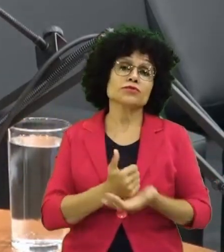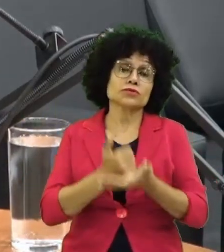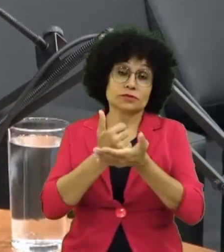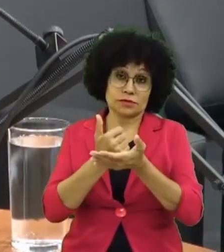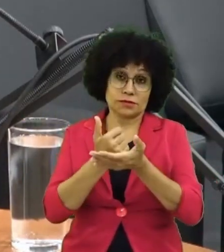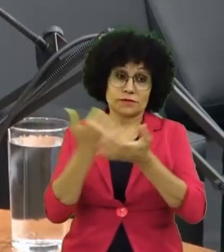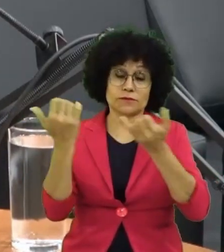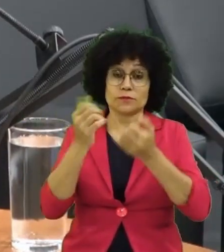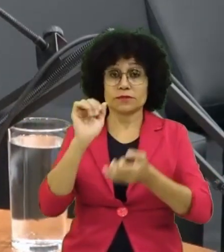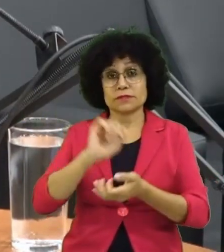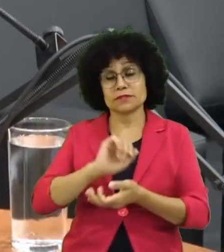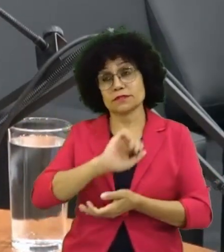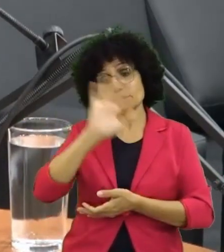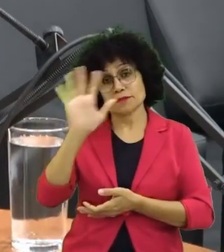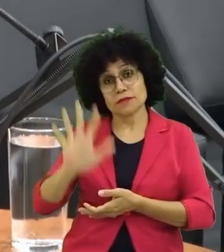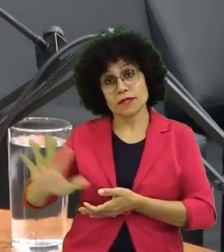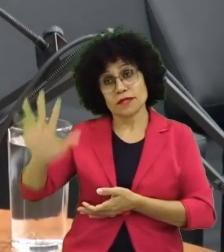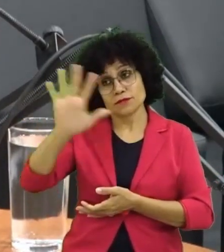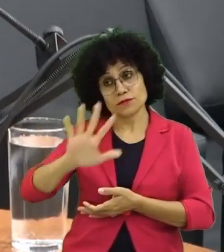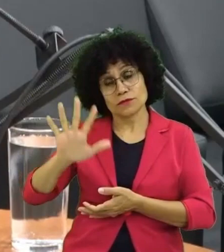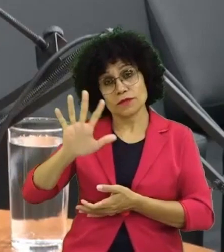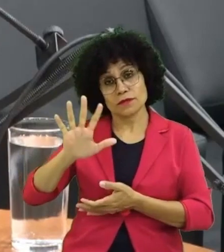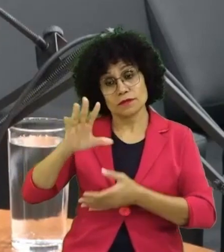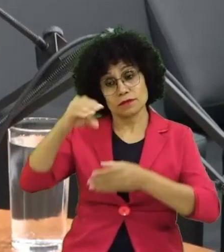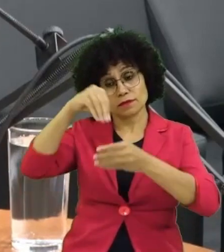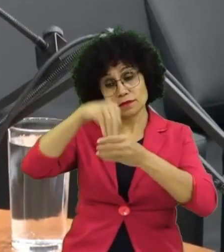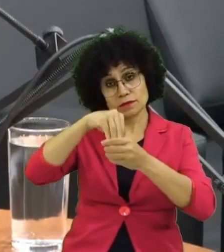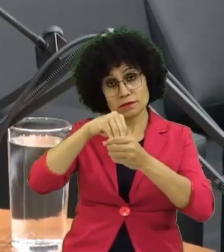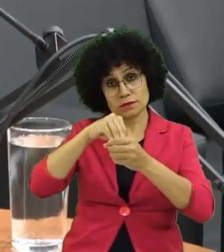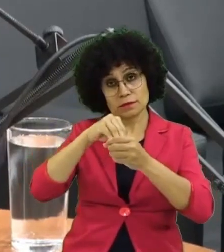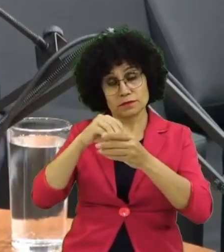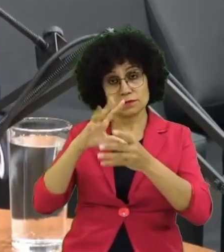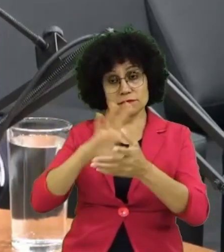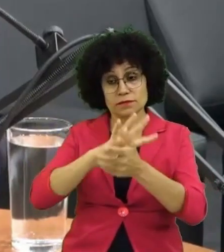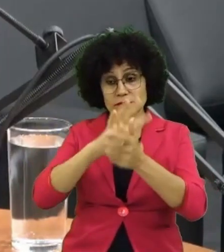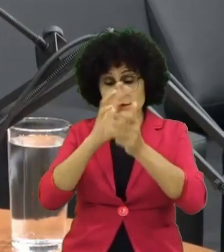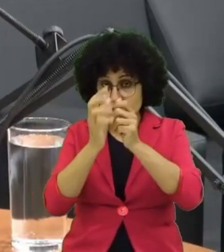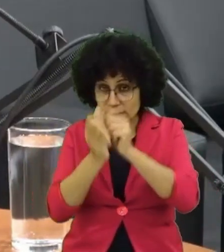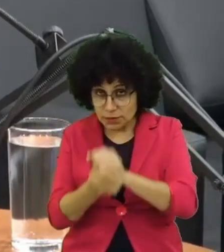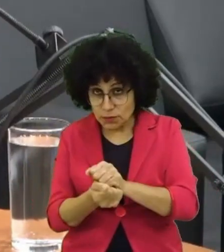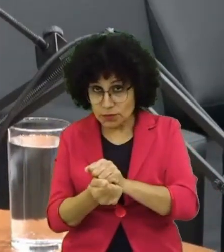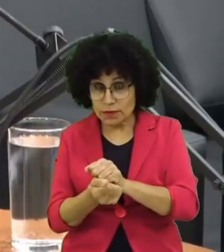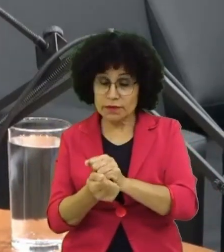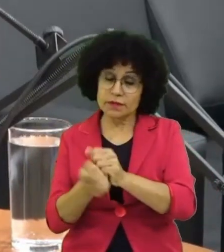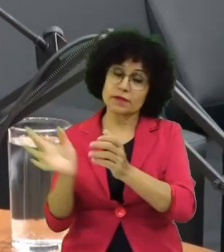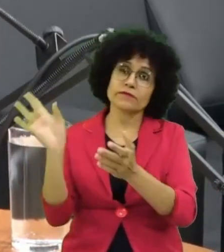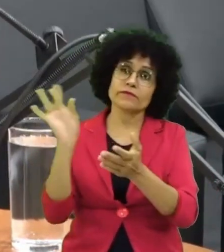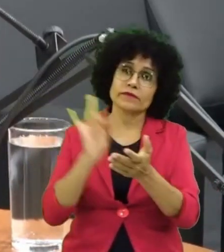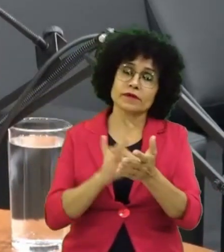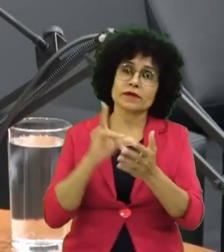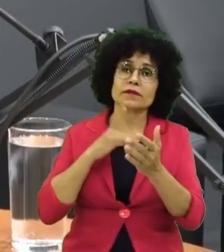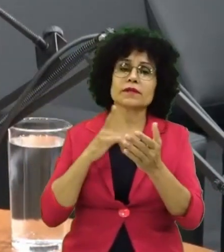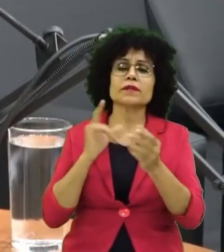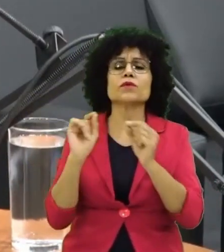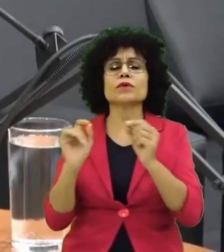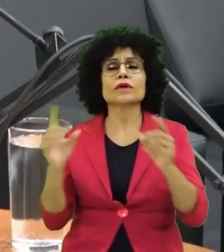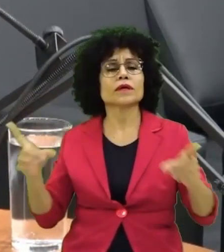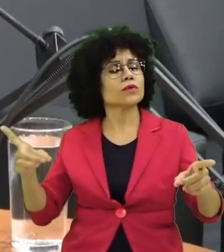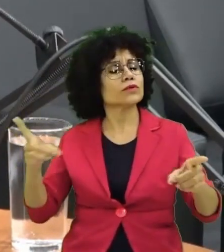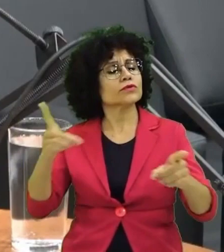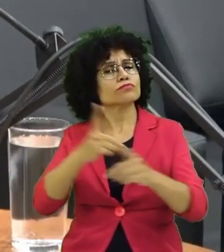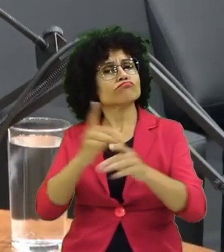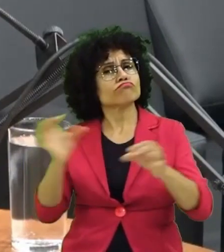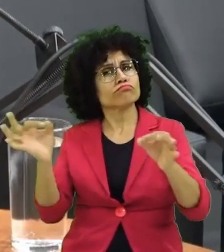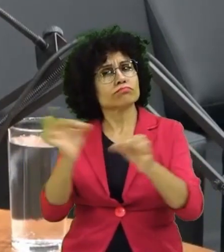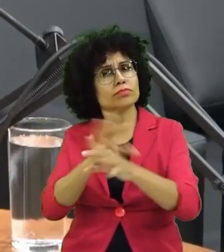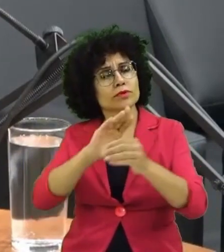forma adequada e real. Né? Para que a gente possa, então, ter um diagnóstico completo da situação